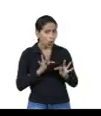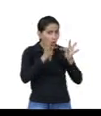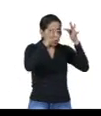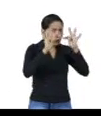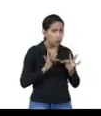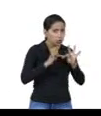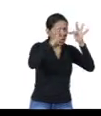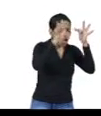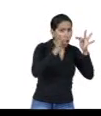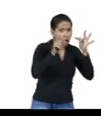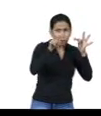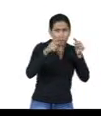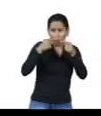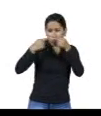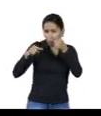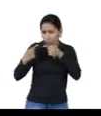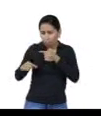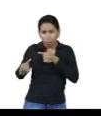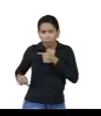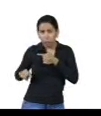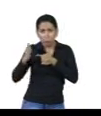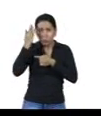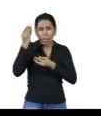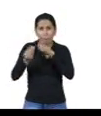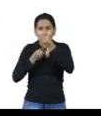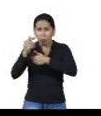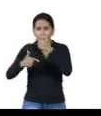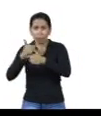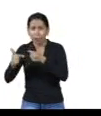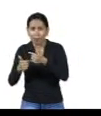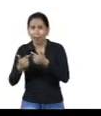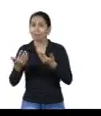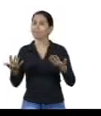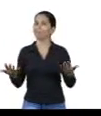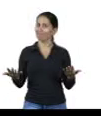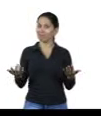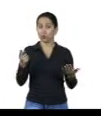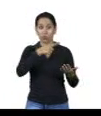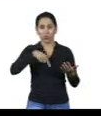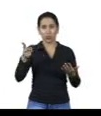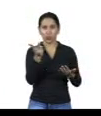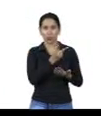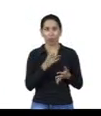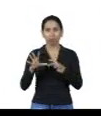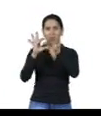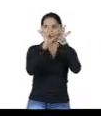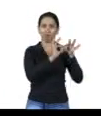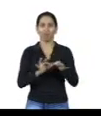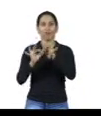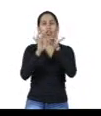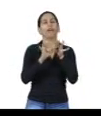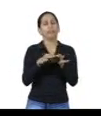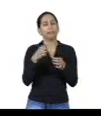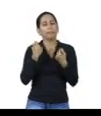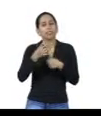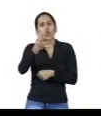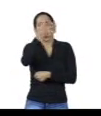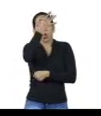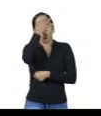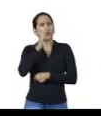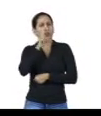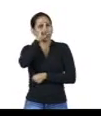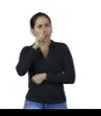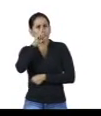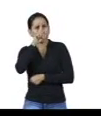se você não souber se comportar diante de máquinas e até mesmo de veículos. É importante ter consciência dos riscos, saber como se aproximar